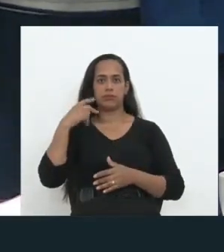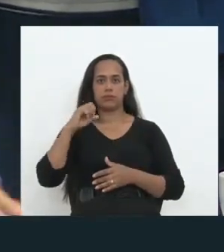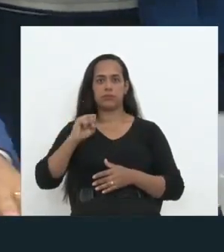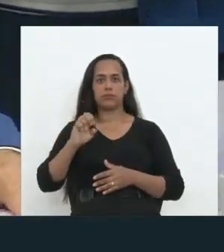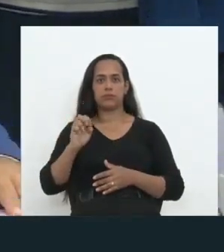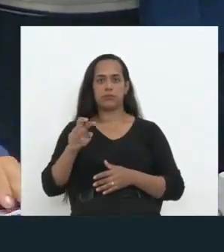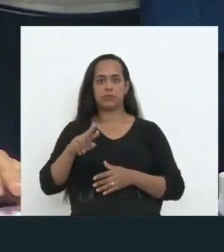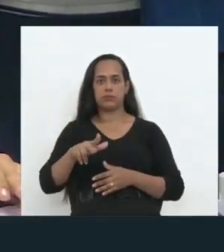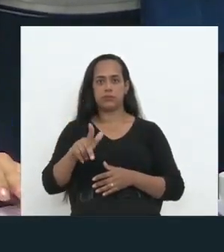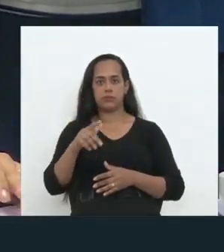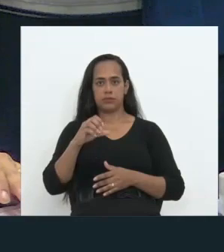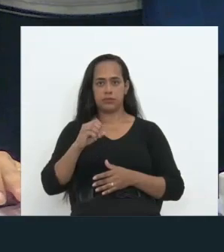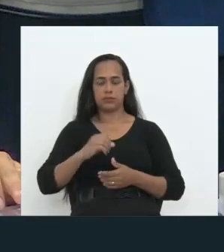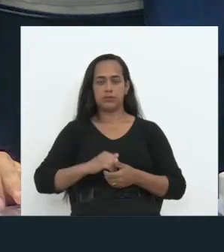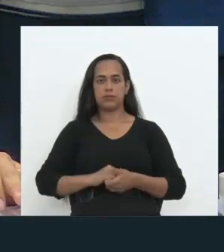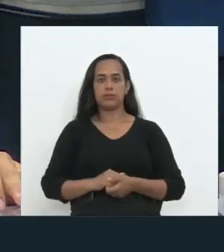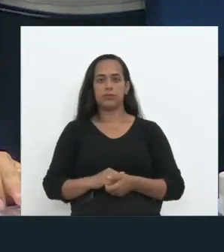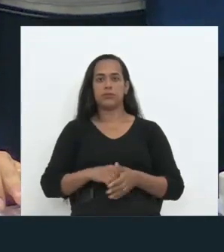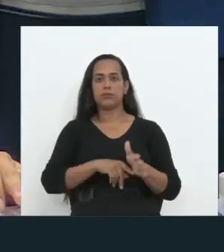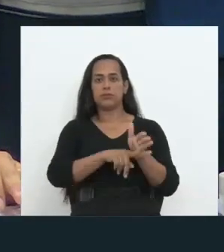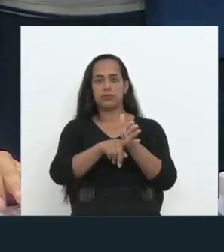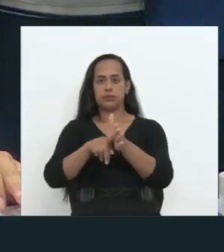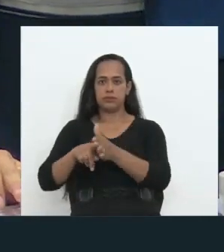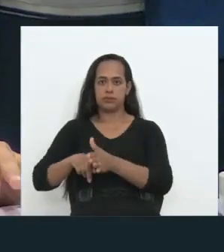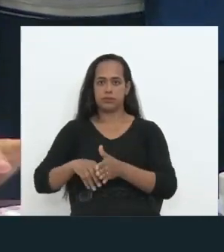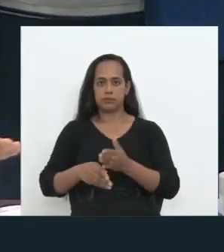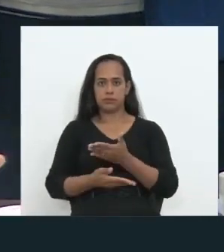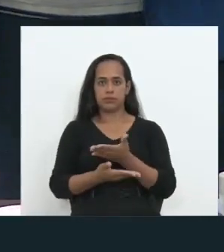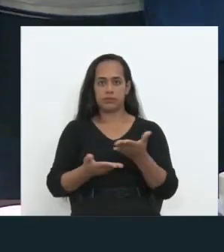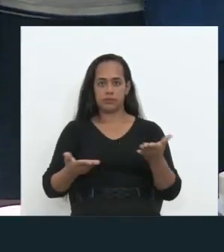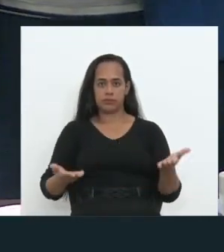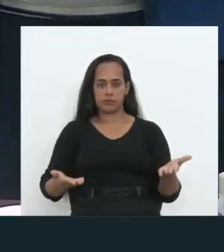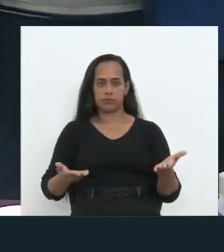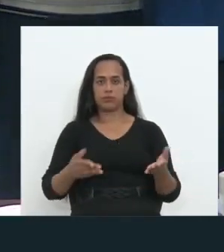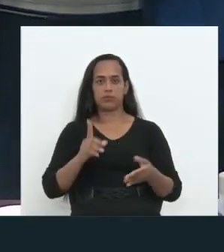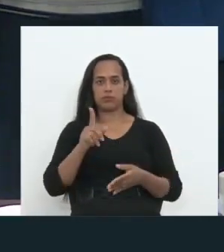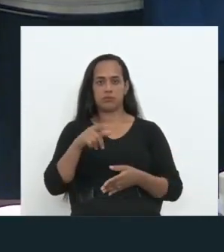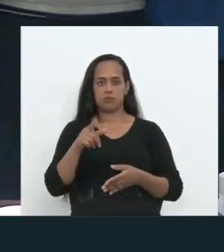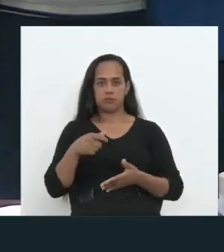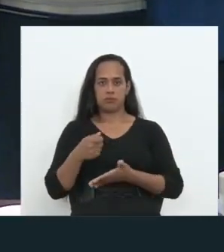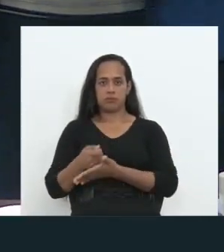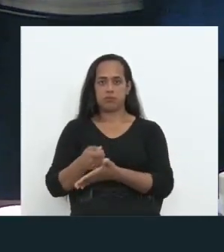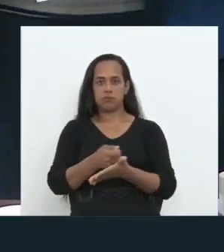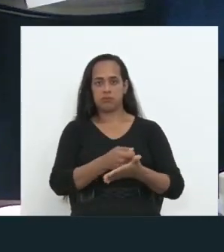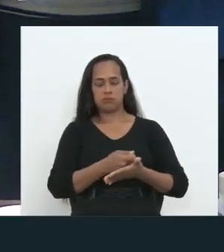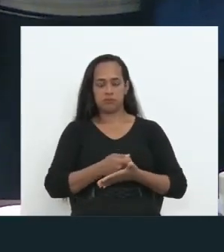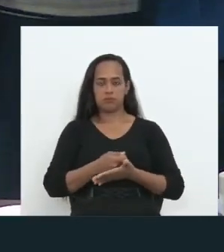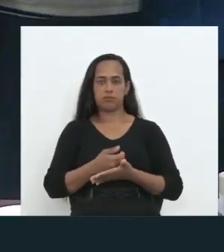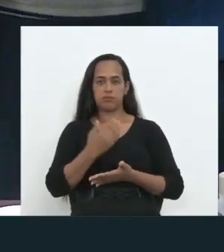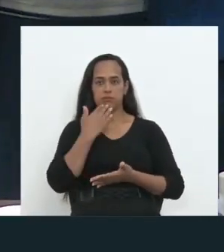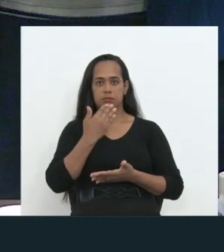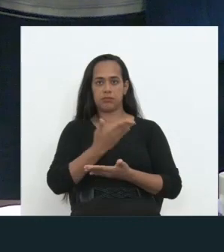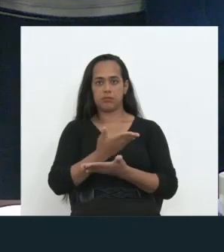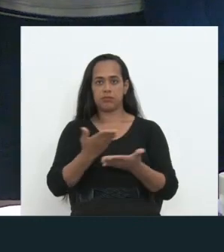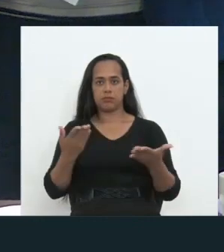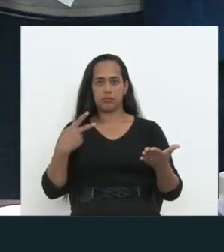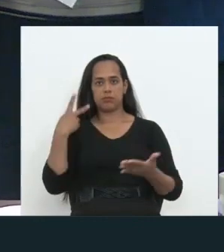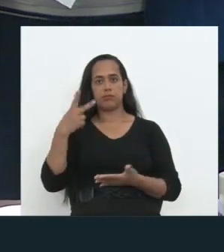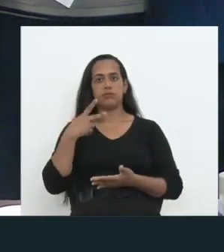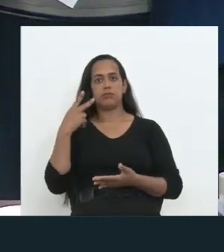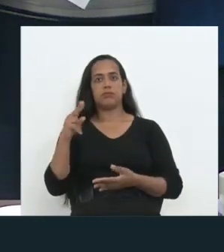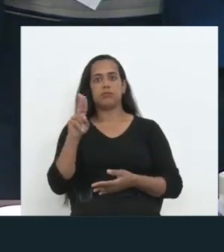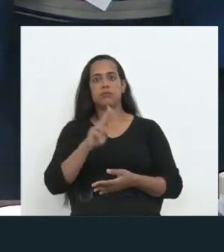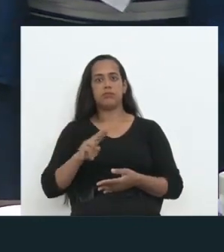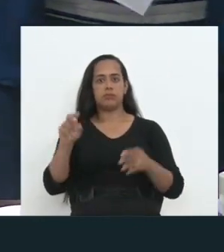Consulta a casa se o presente projeto é objeto de deliberação. Solicito aos senhores vereadores que utilizem os terminais para o